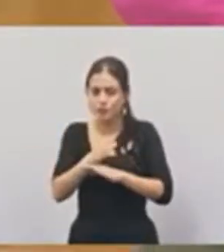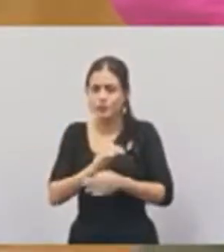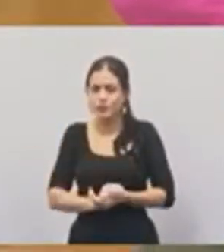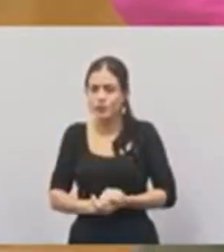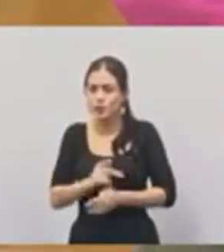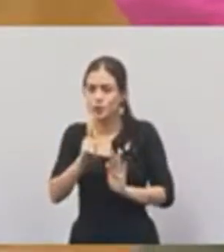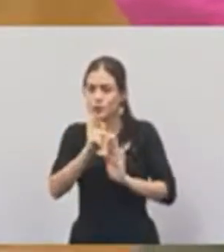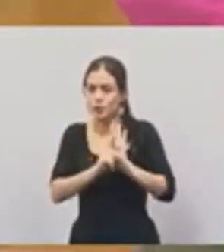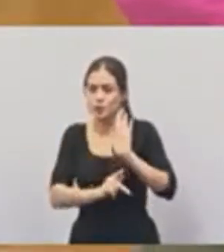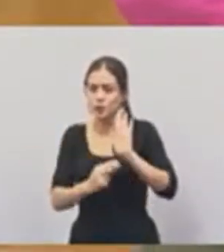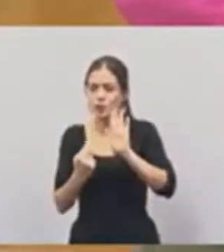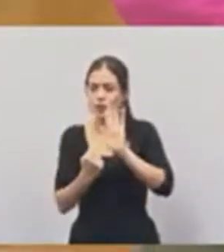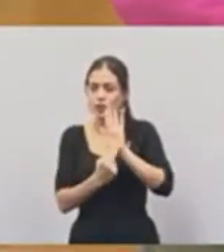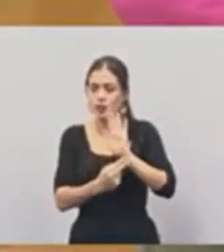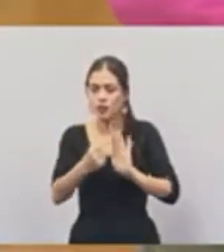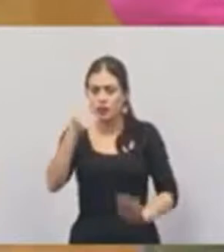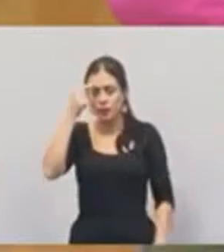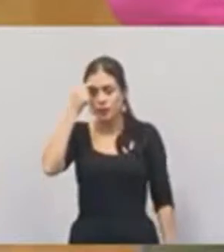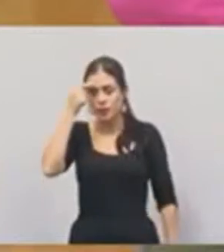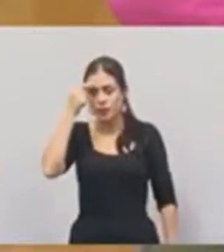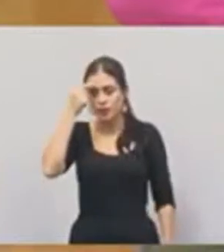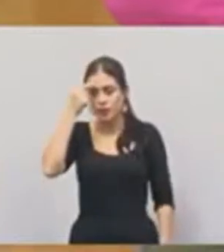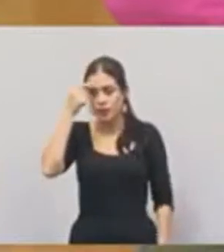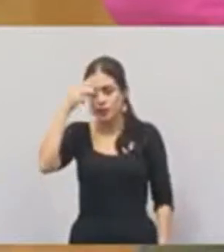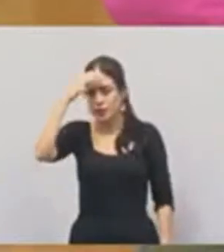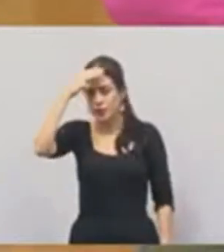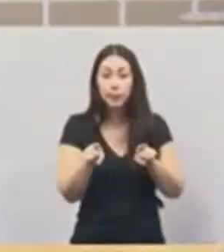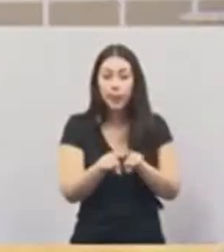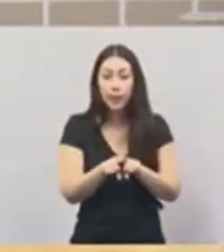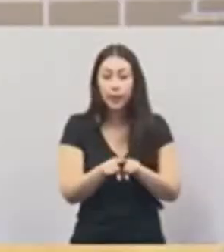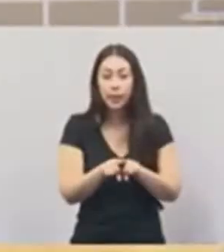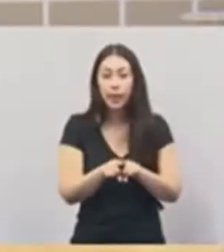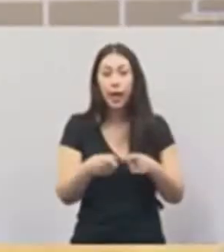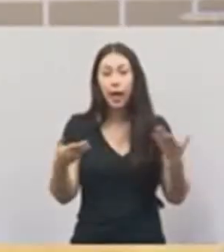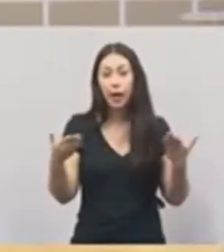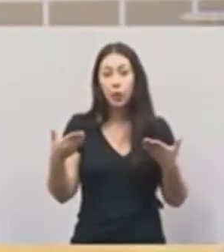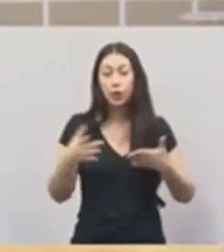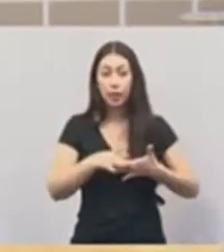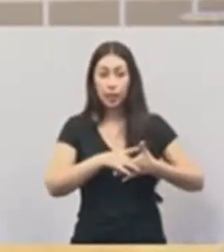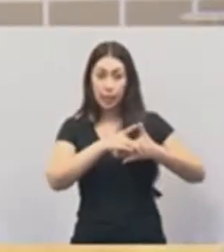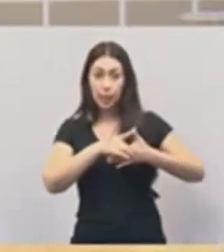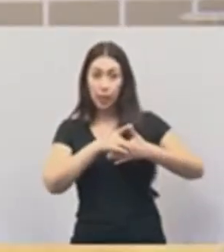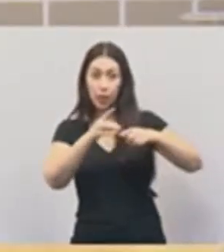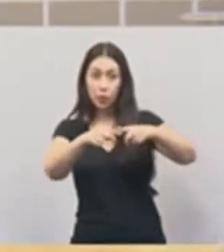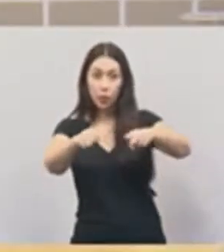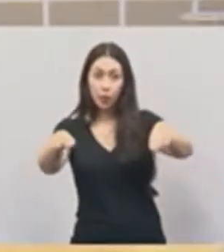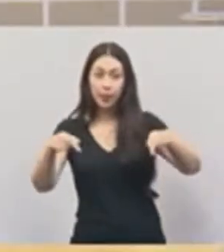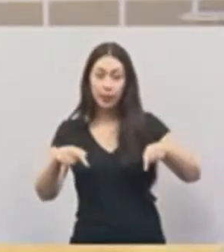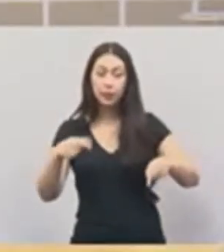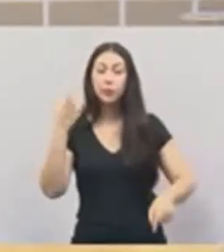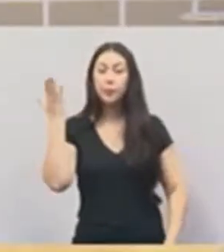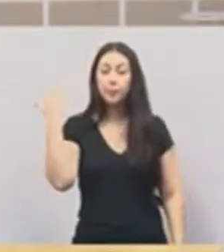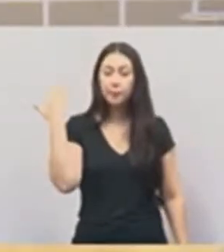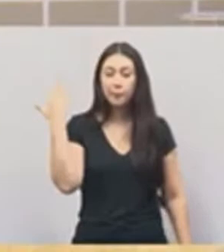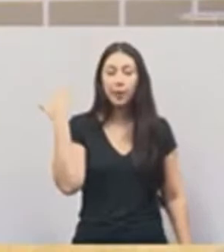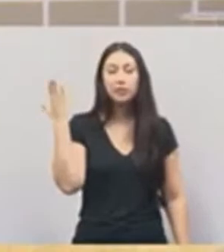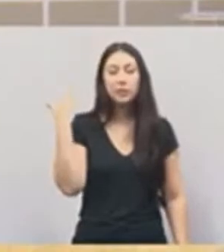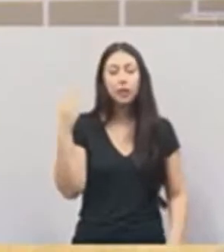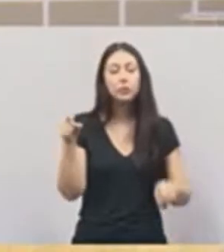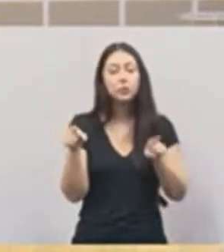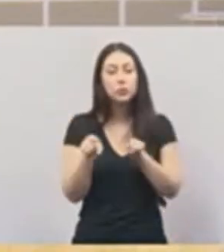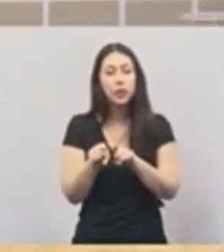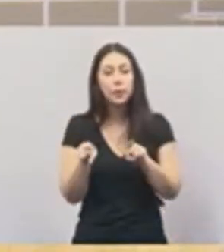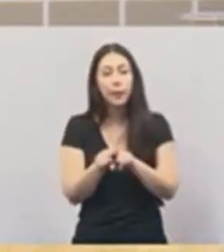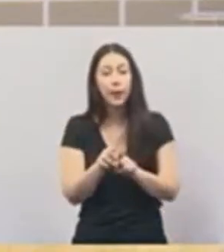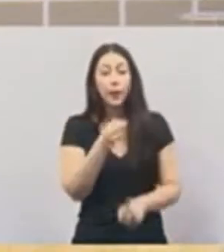na cidade. Para um dos autores do documento, trata-se de um reconhecimento necessário que o Poder